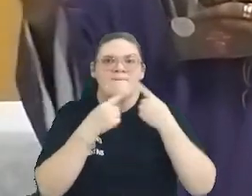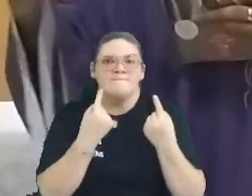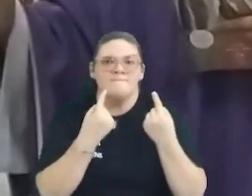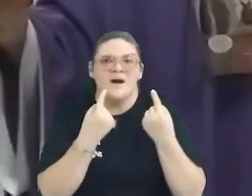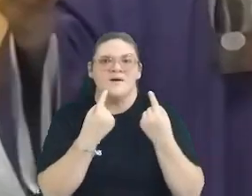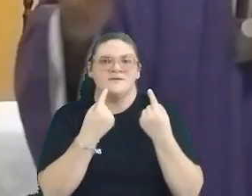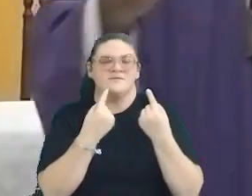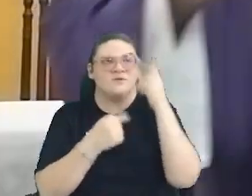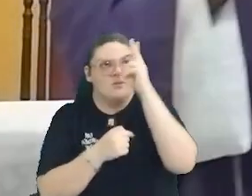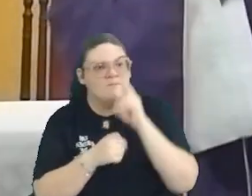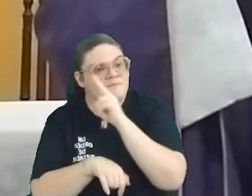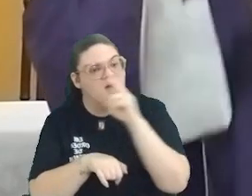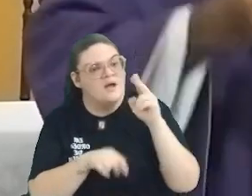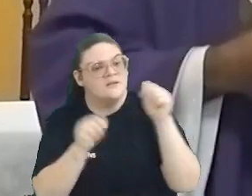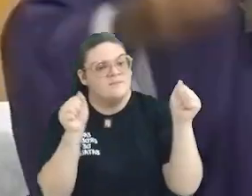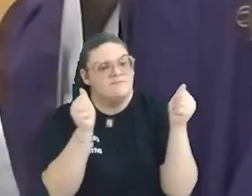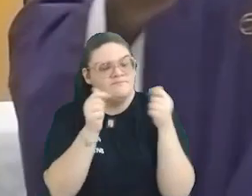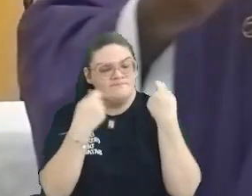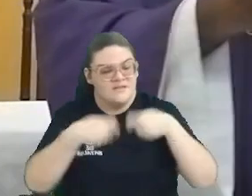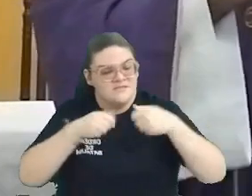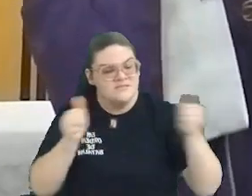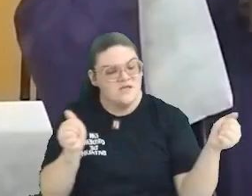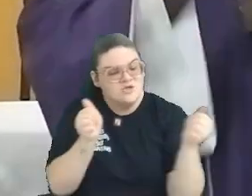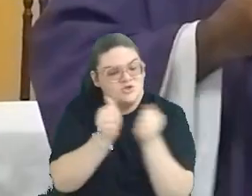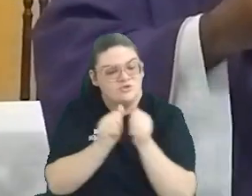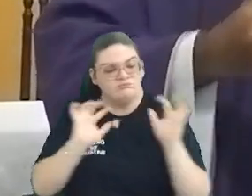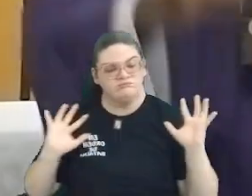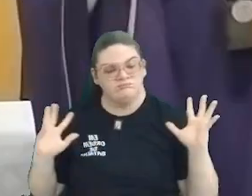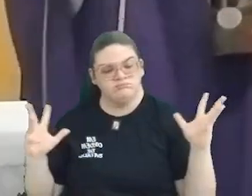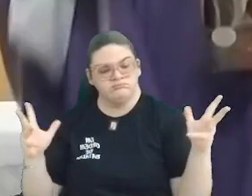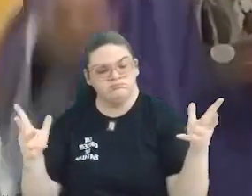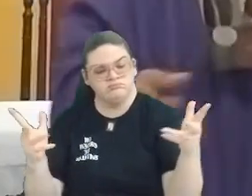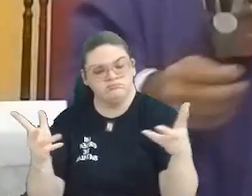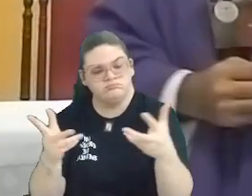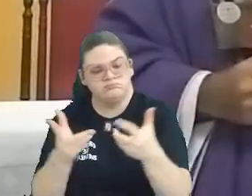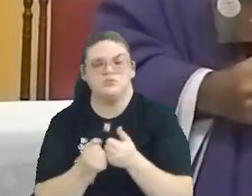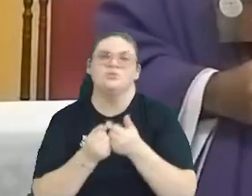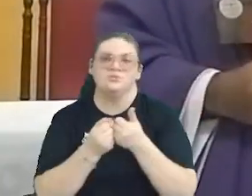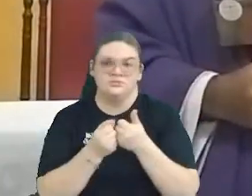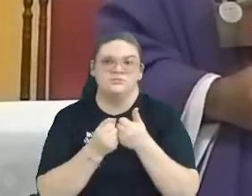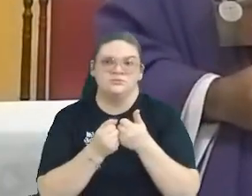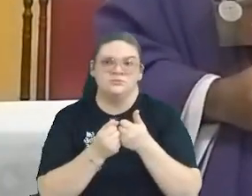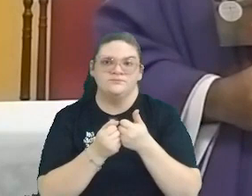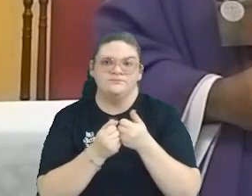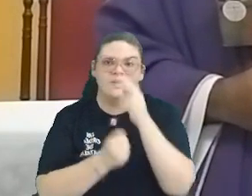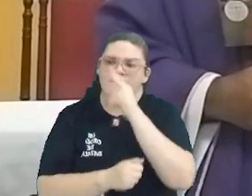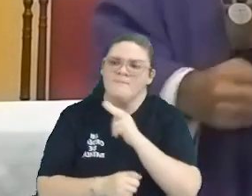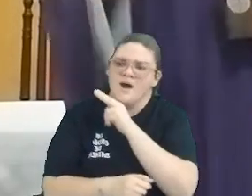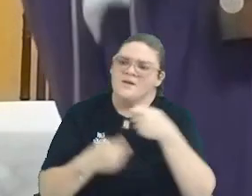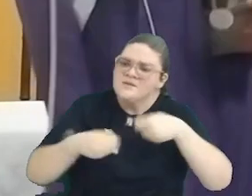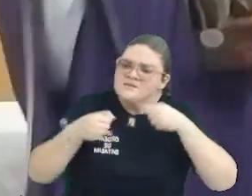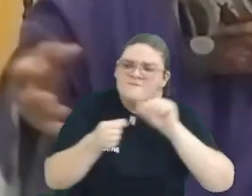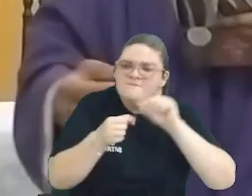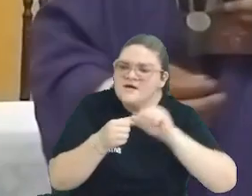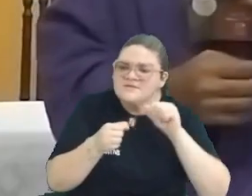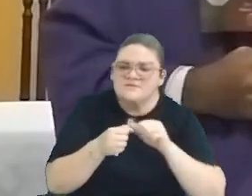isso junto com o seu rebanho, junto com as suas ovelhas. Padre, precisamos fazer isso para a nossa igreja.